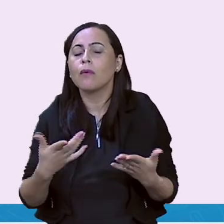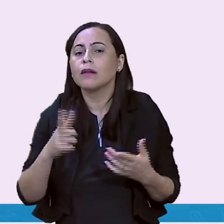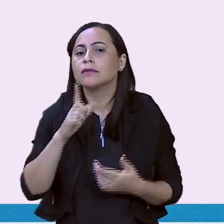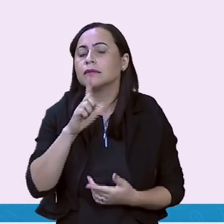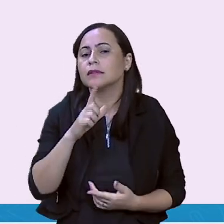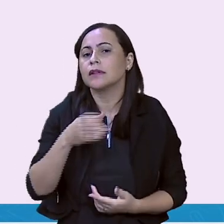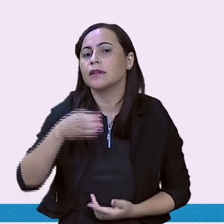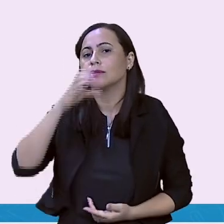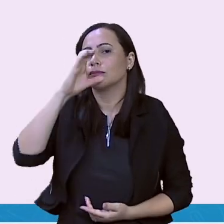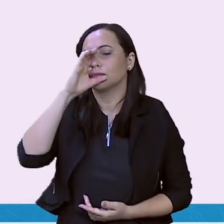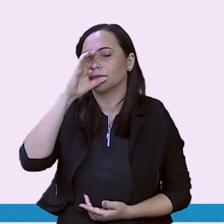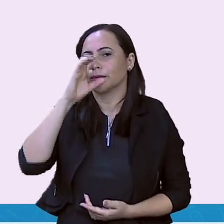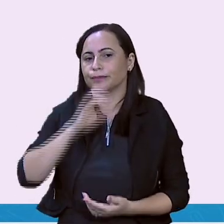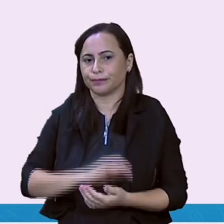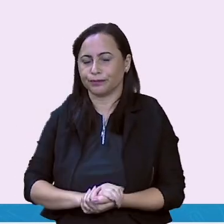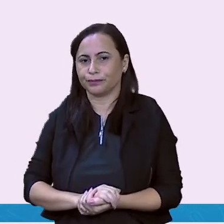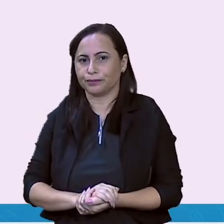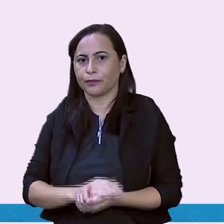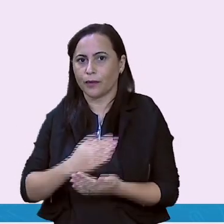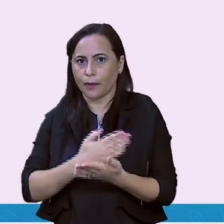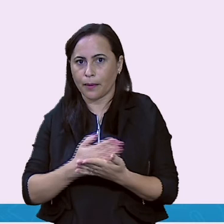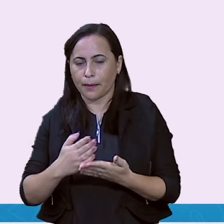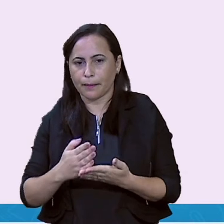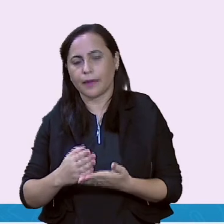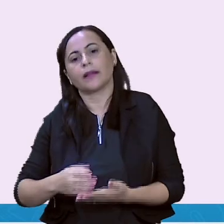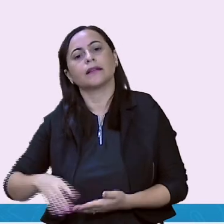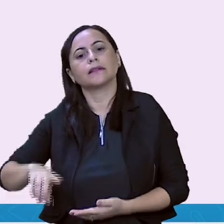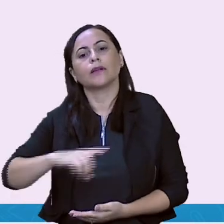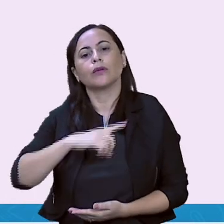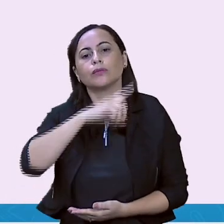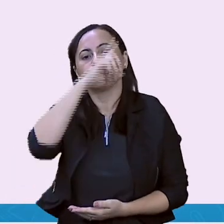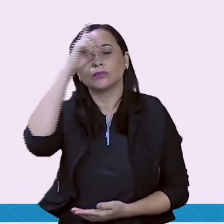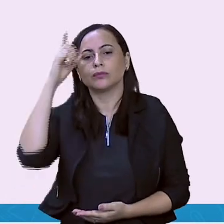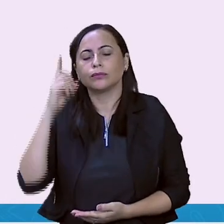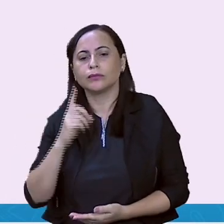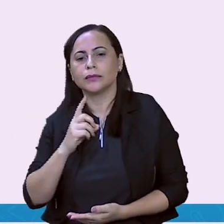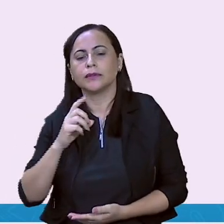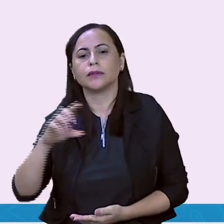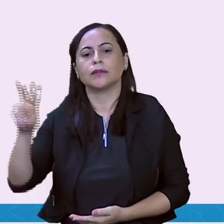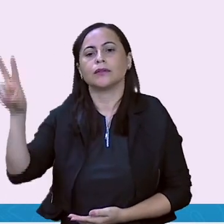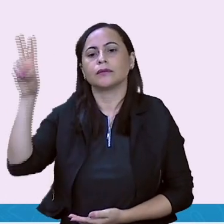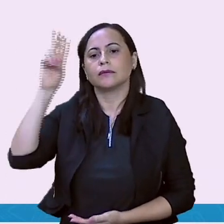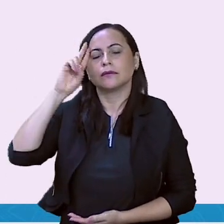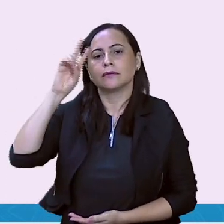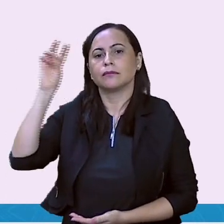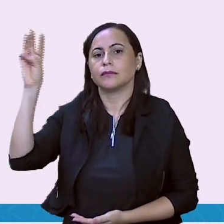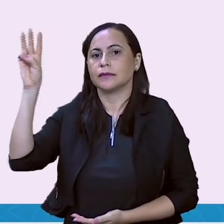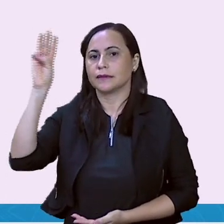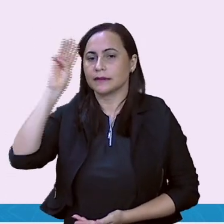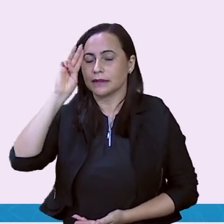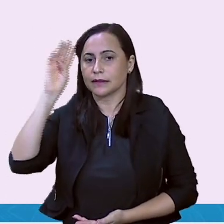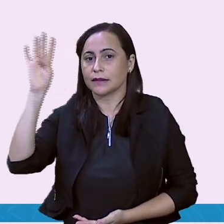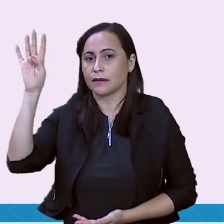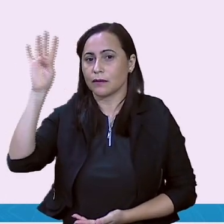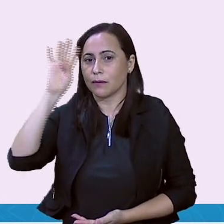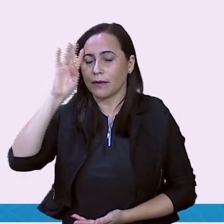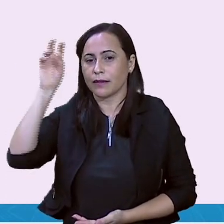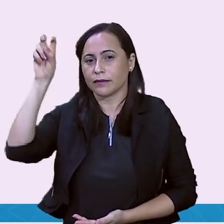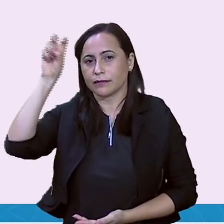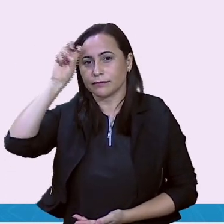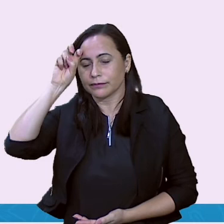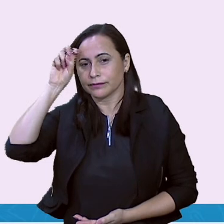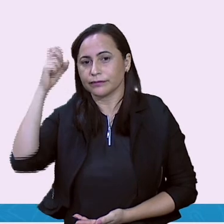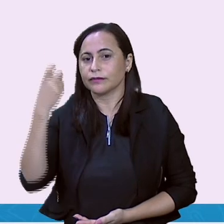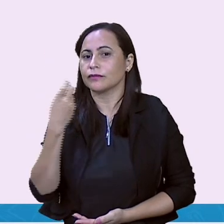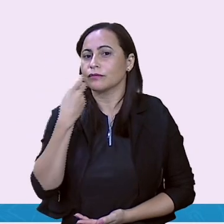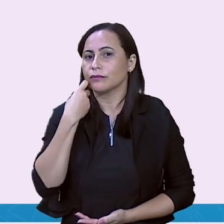domingo. Domingo 1, segunda 1 também, terça mais 1, quarta, quinta,